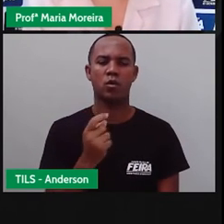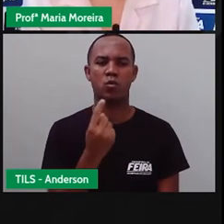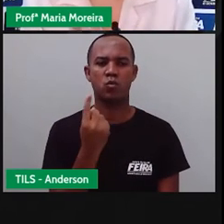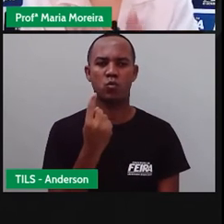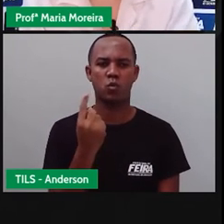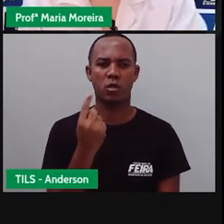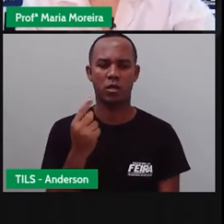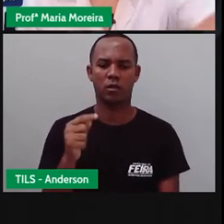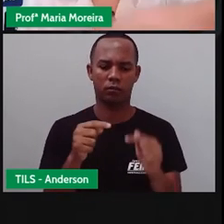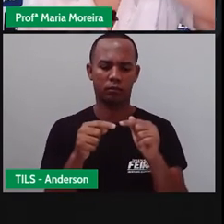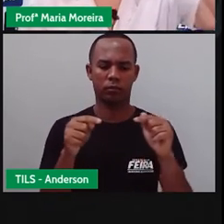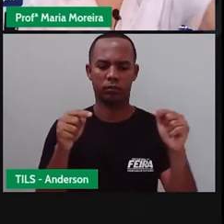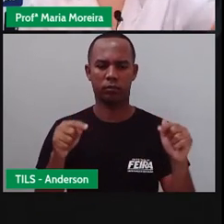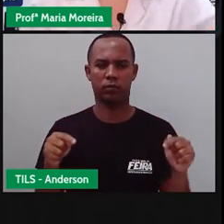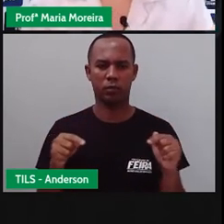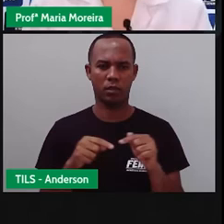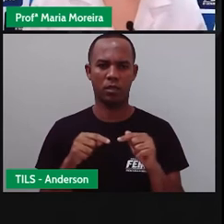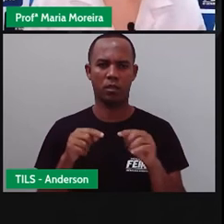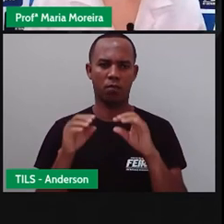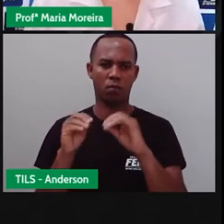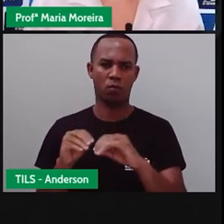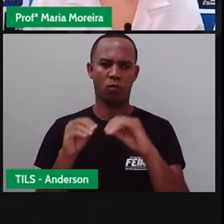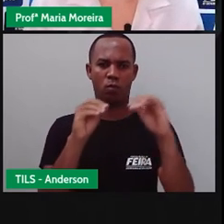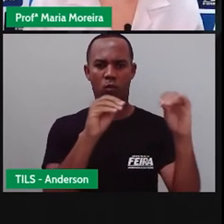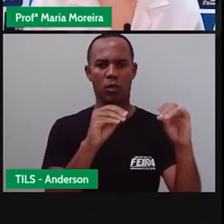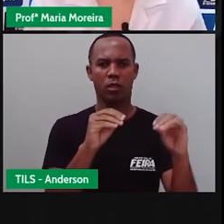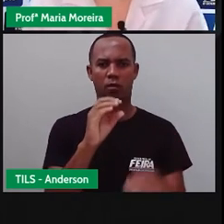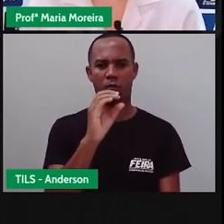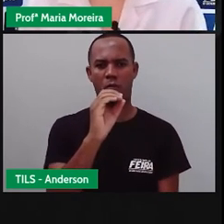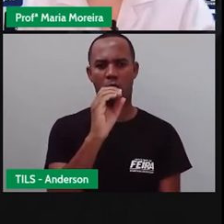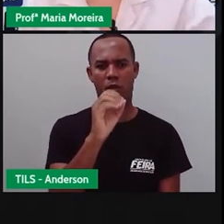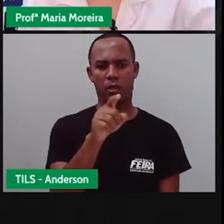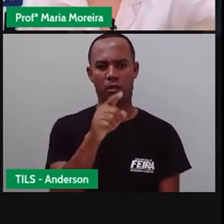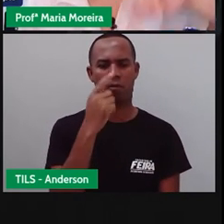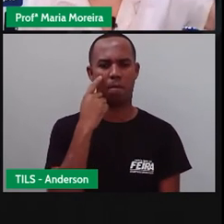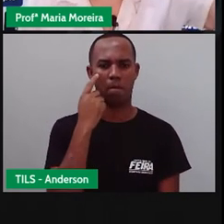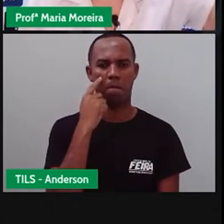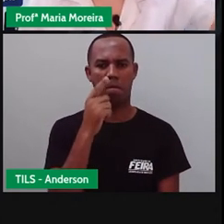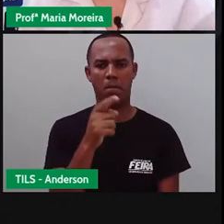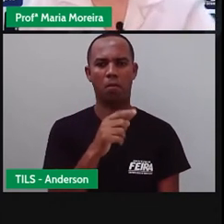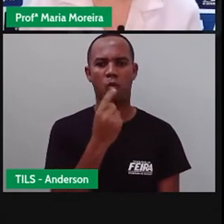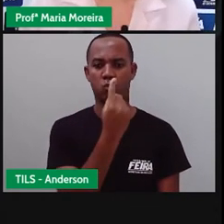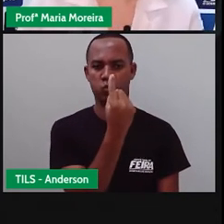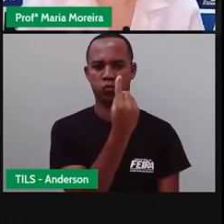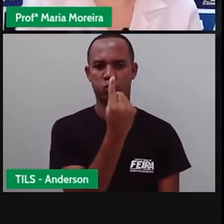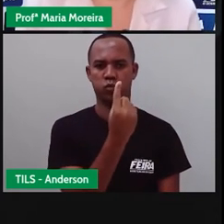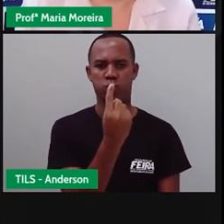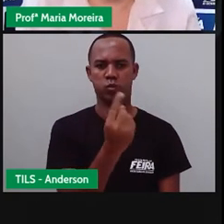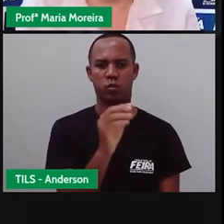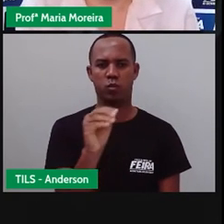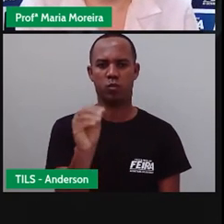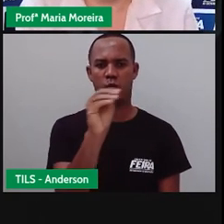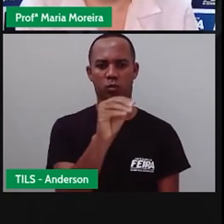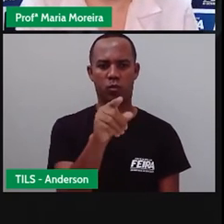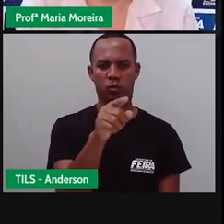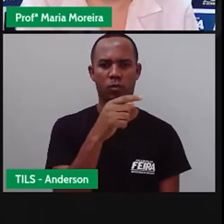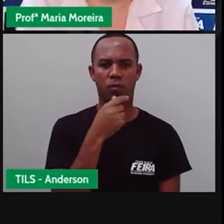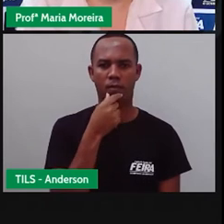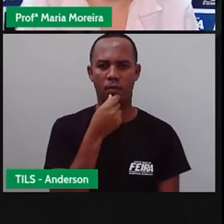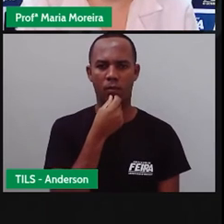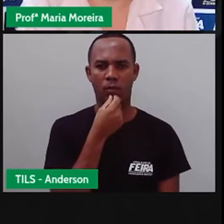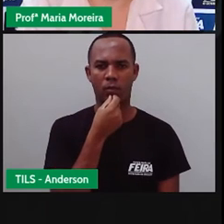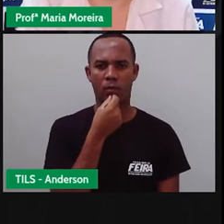uma dessas casas eu faço o que eu transfiro uma bolinha para a próxima nesse caso eu vou transferir o número um para a próxima casa